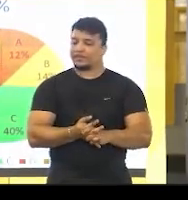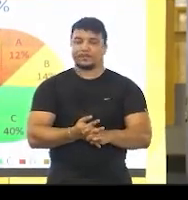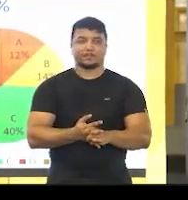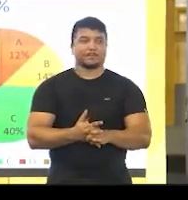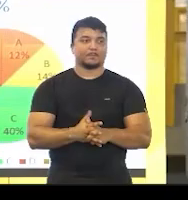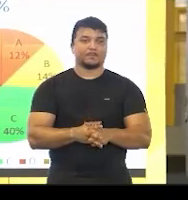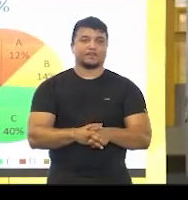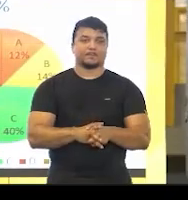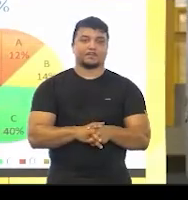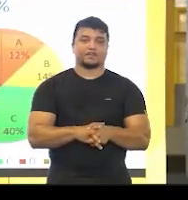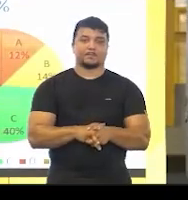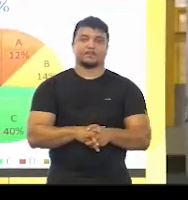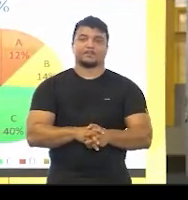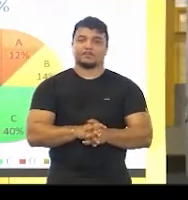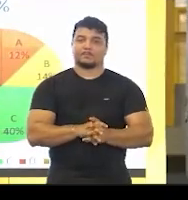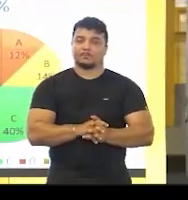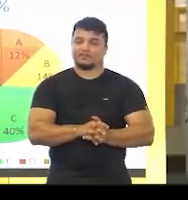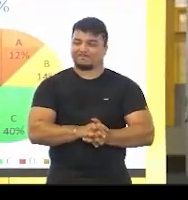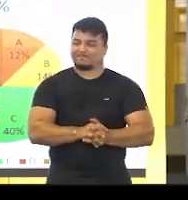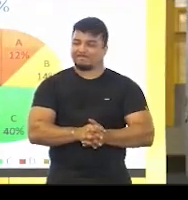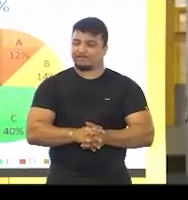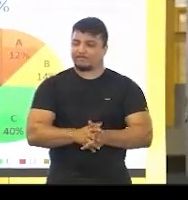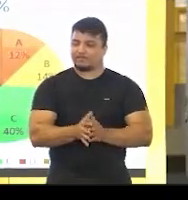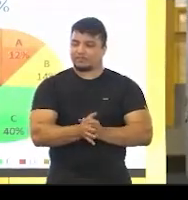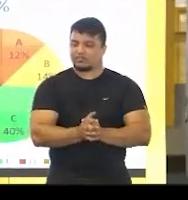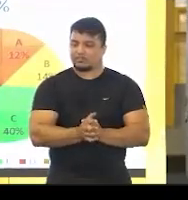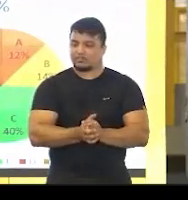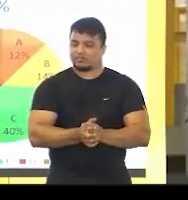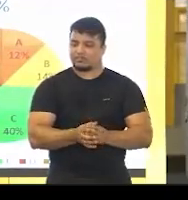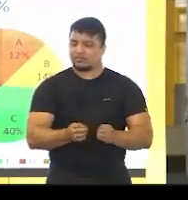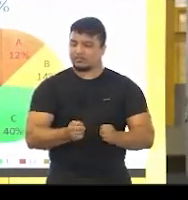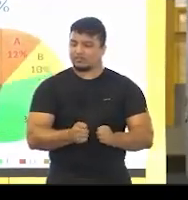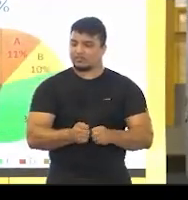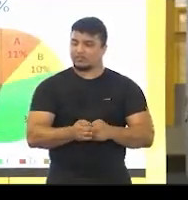Pegar aqui a outra habilidade. Pode passar, se der para você passando.